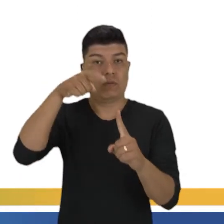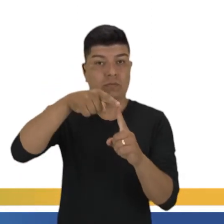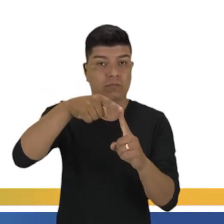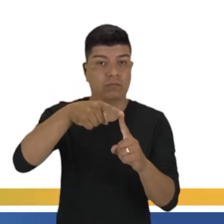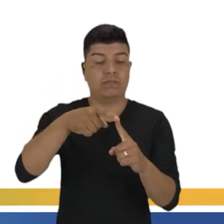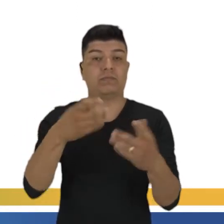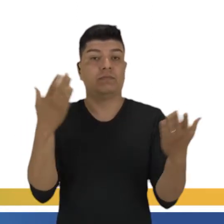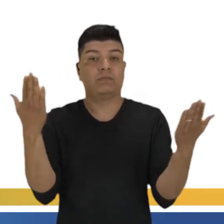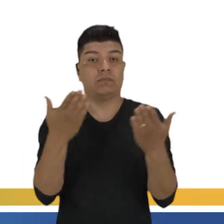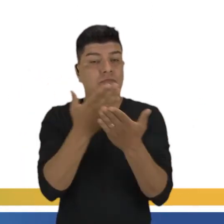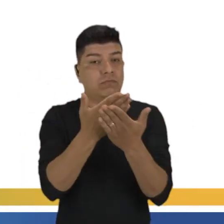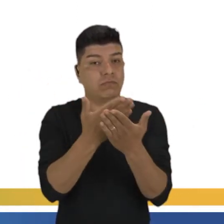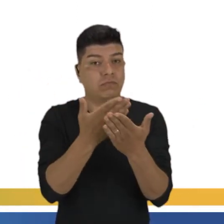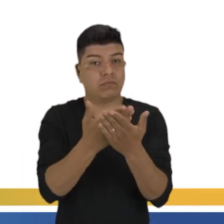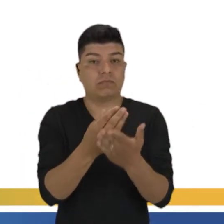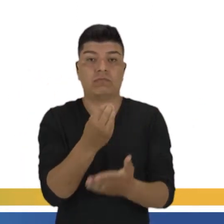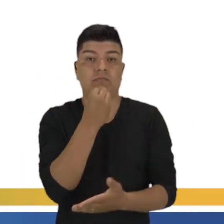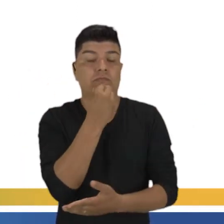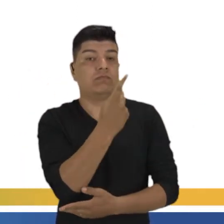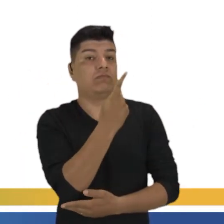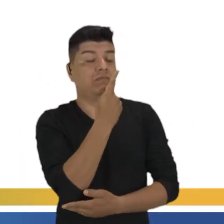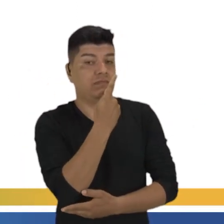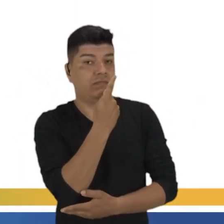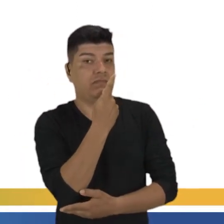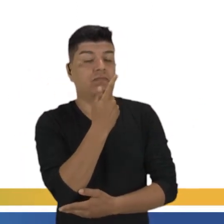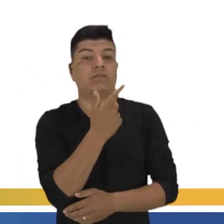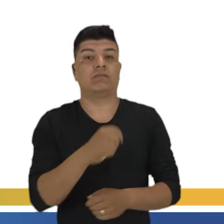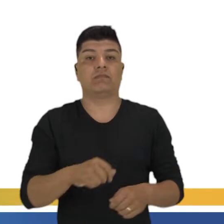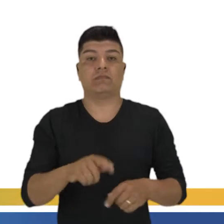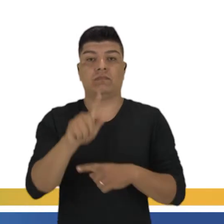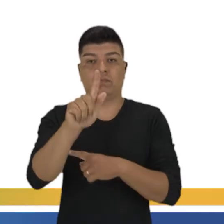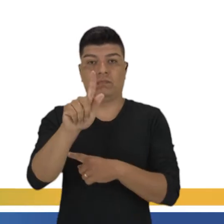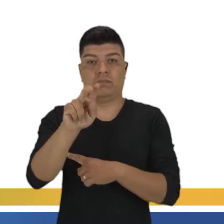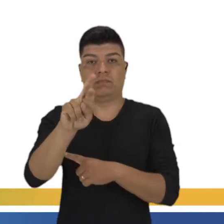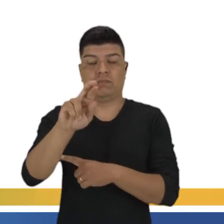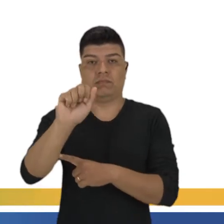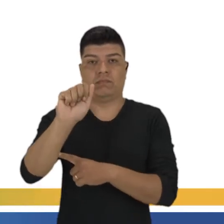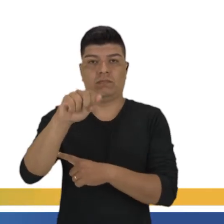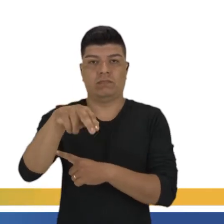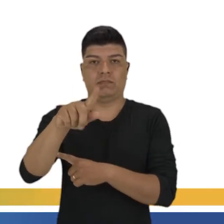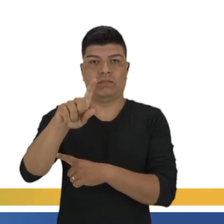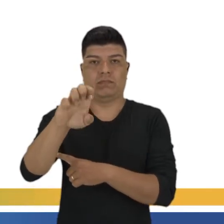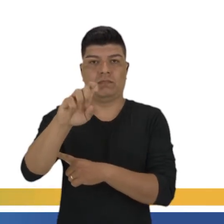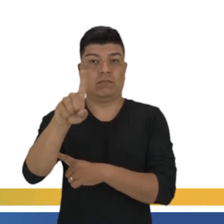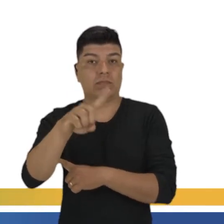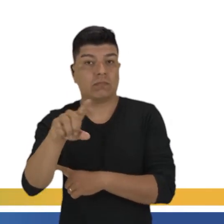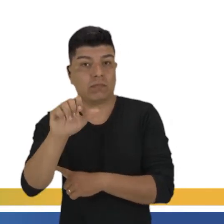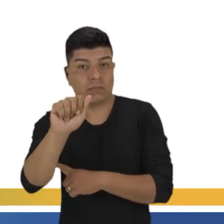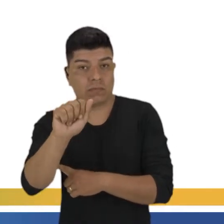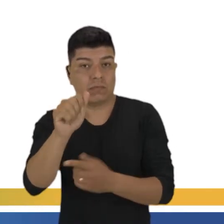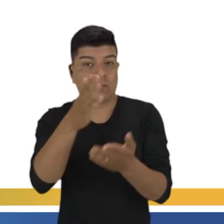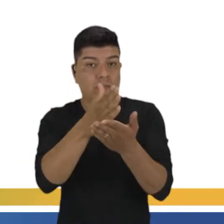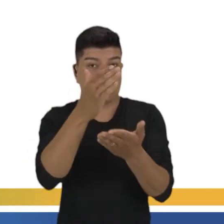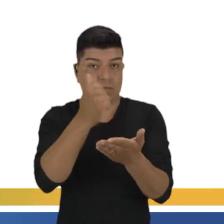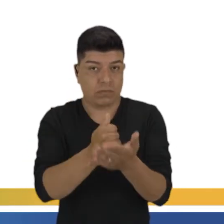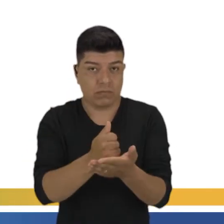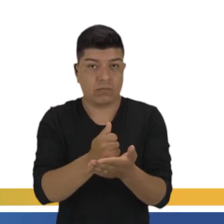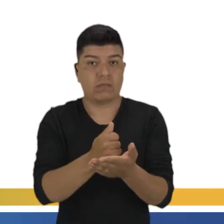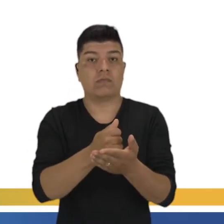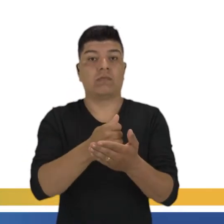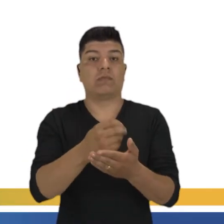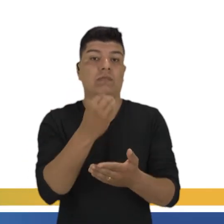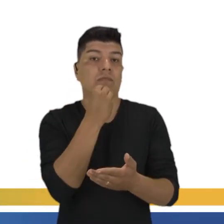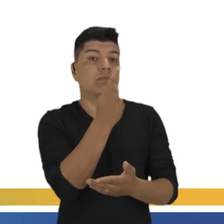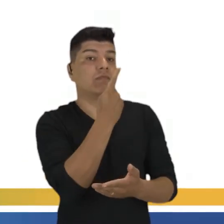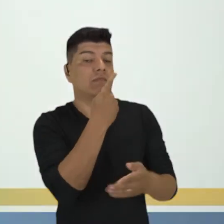trabalhar a proporcionalidade a grandezas, né? Que são subdivididas em grandezas diretamente